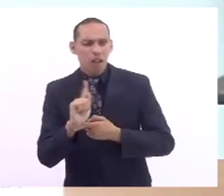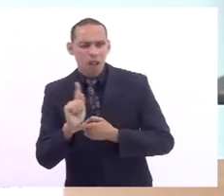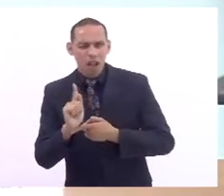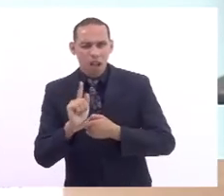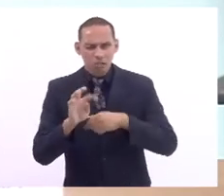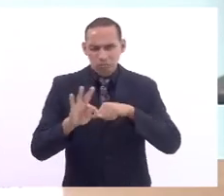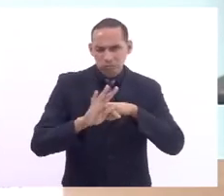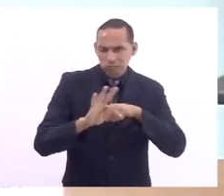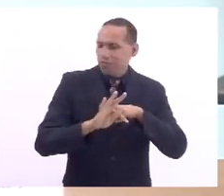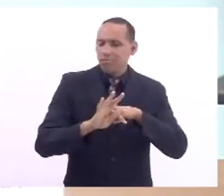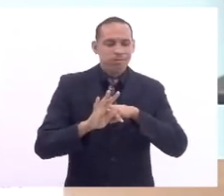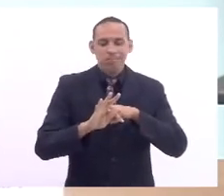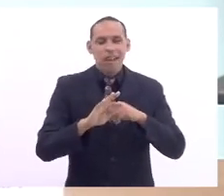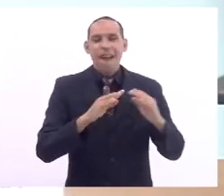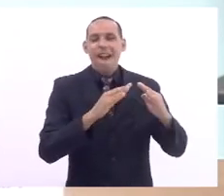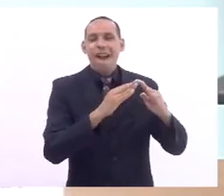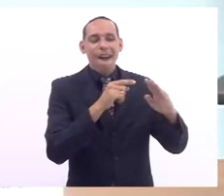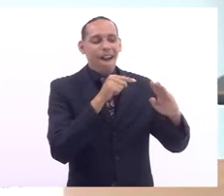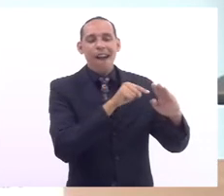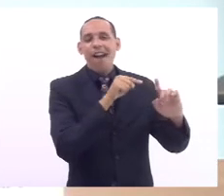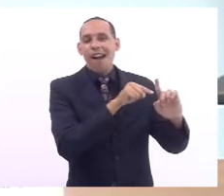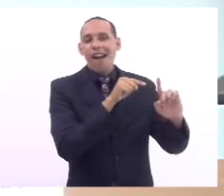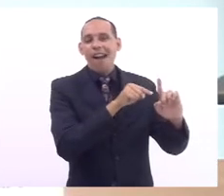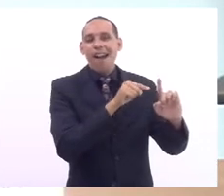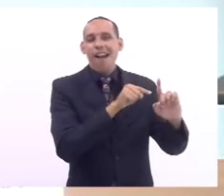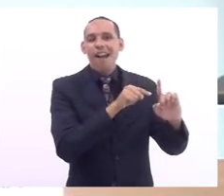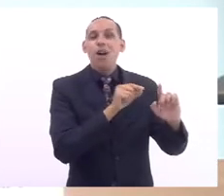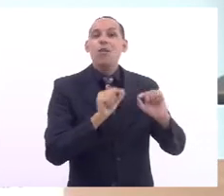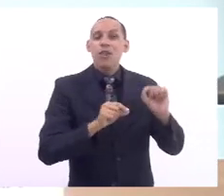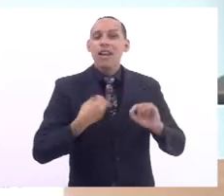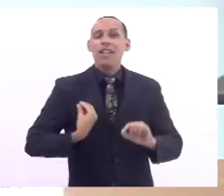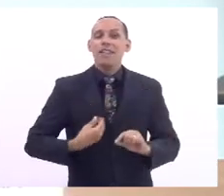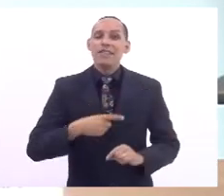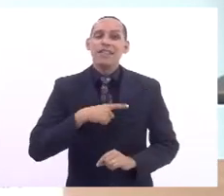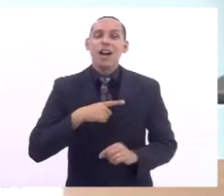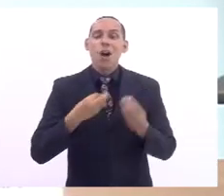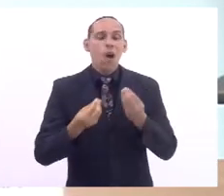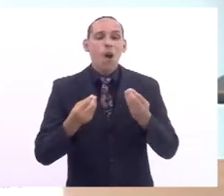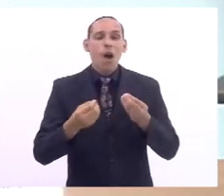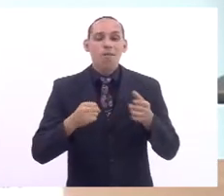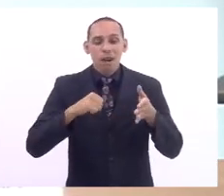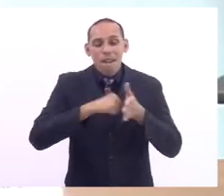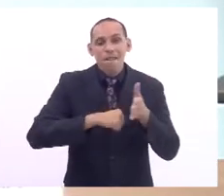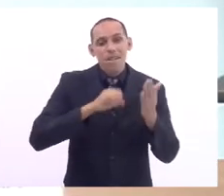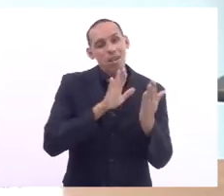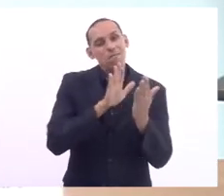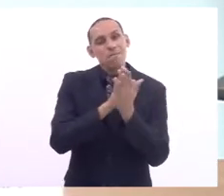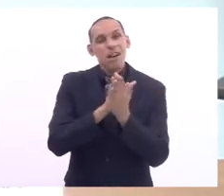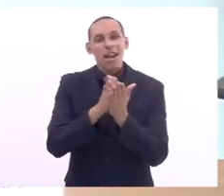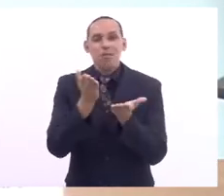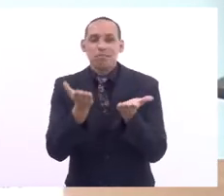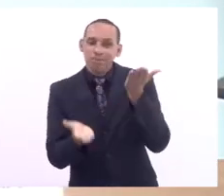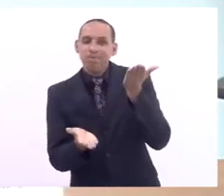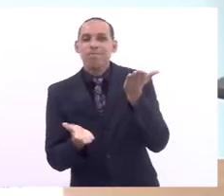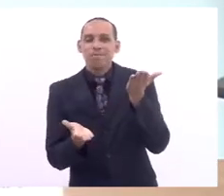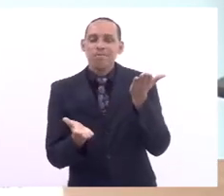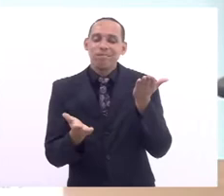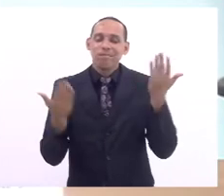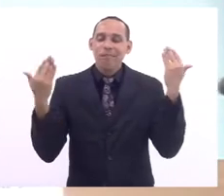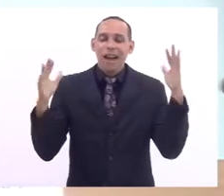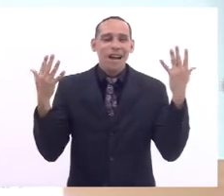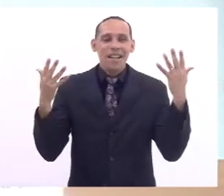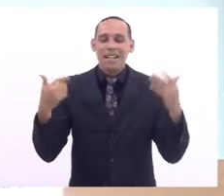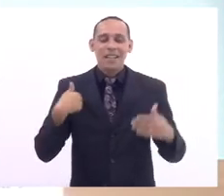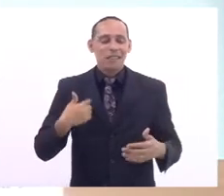técnica a gente fala a casa tem faltado à existência a partir do enfrentamento às desigualdades Então parabéns eu fico muito